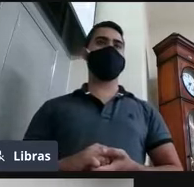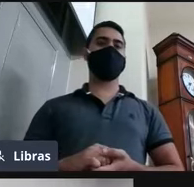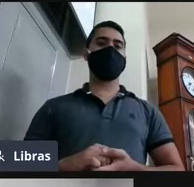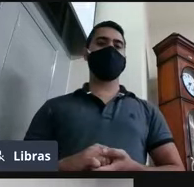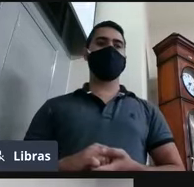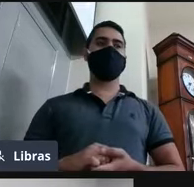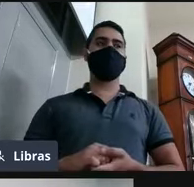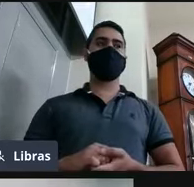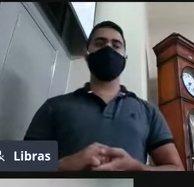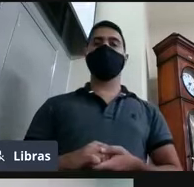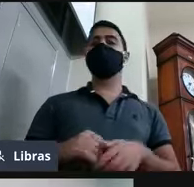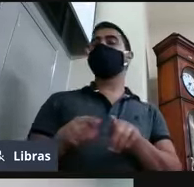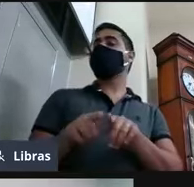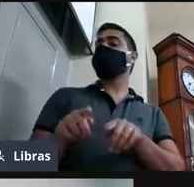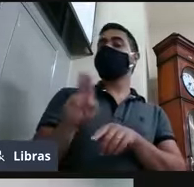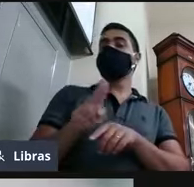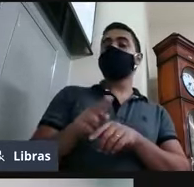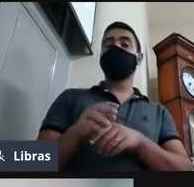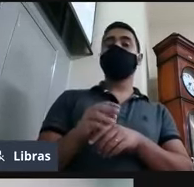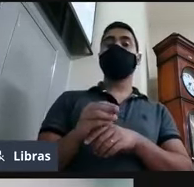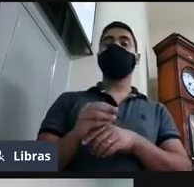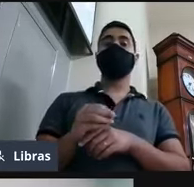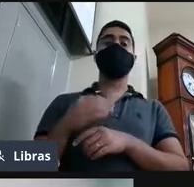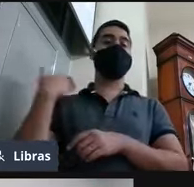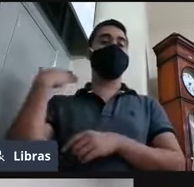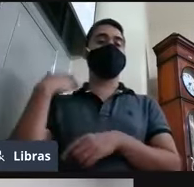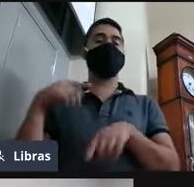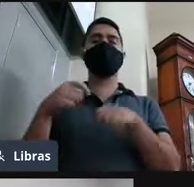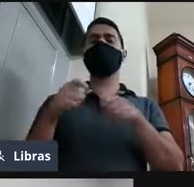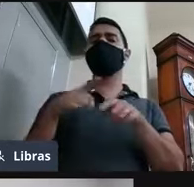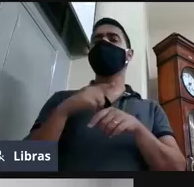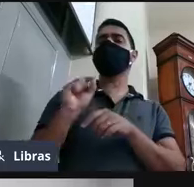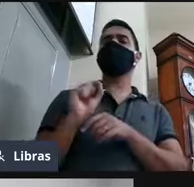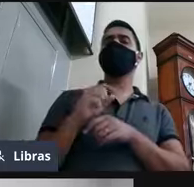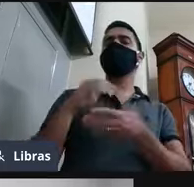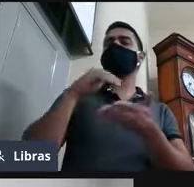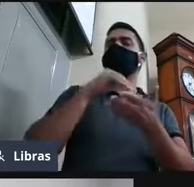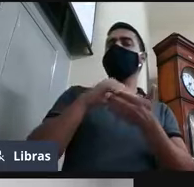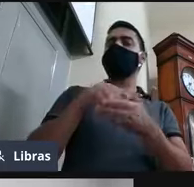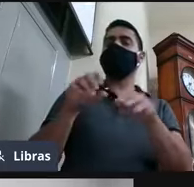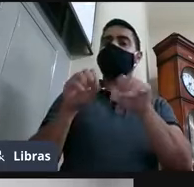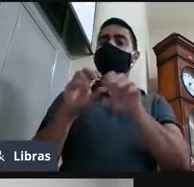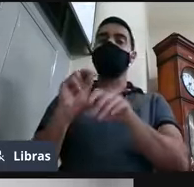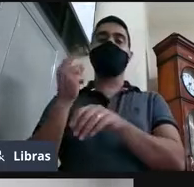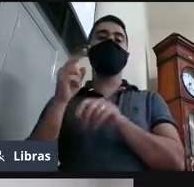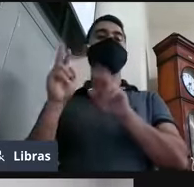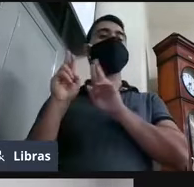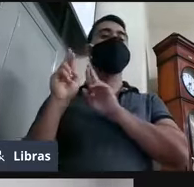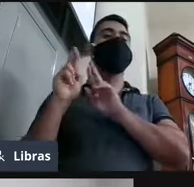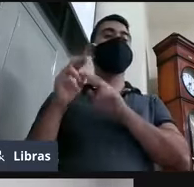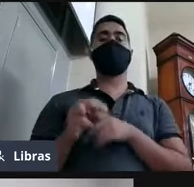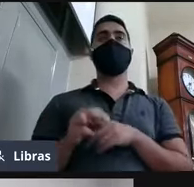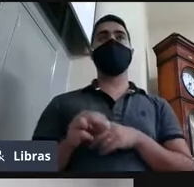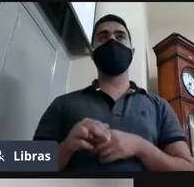creditados na conta bancária específica do fundo deverá ser realizada pelo secretário de Educação ou responsável pelo órgão